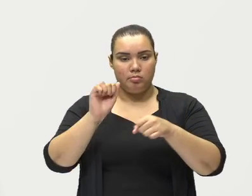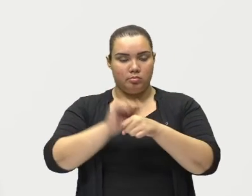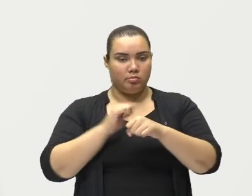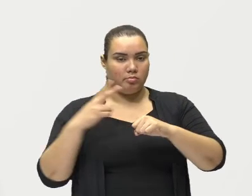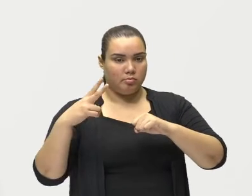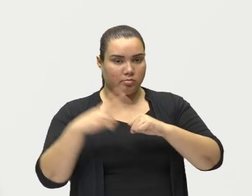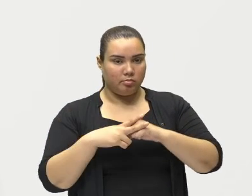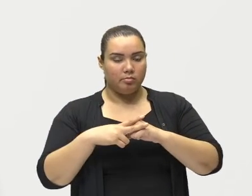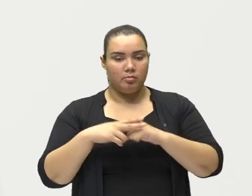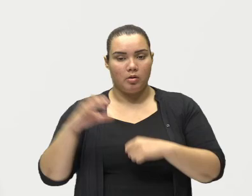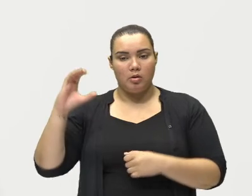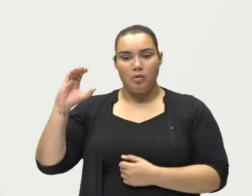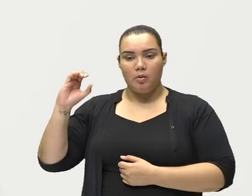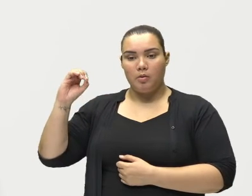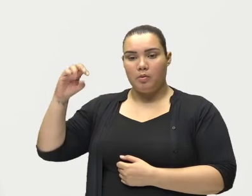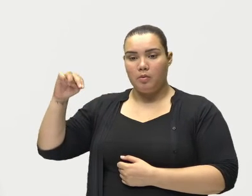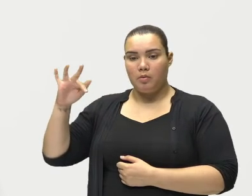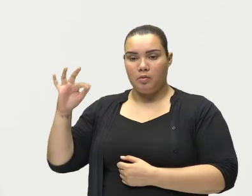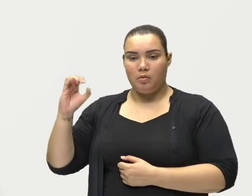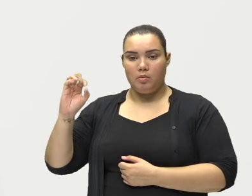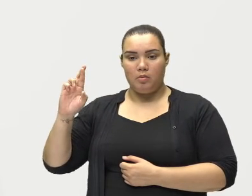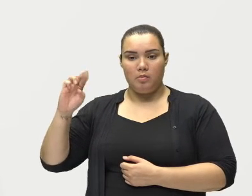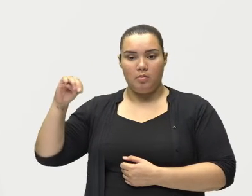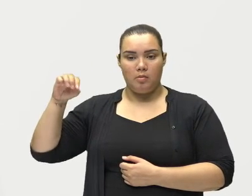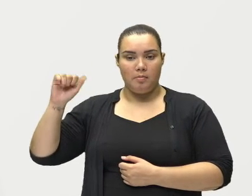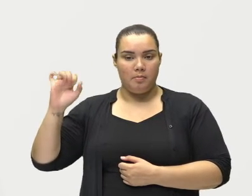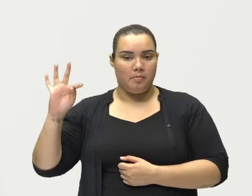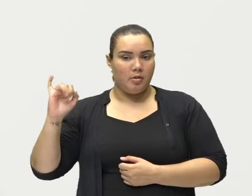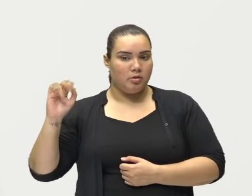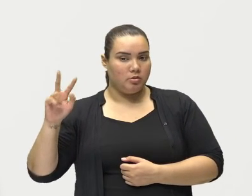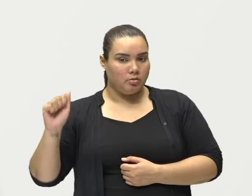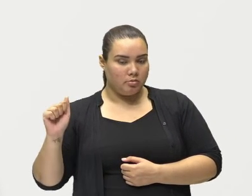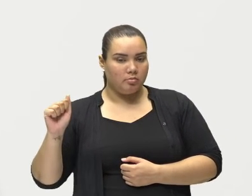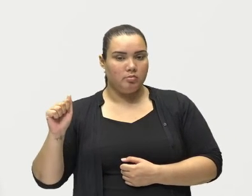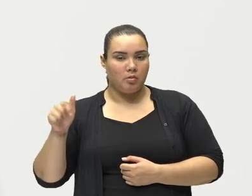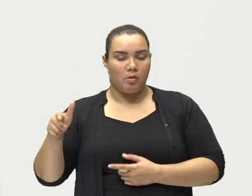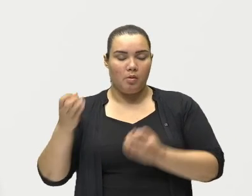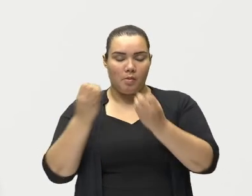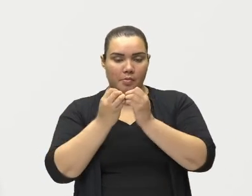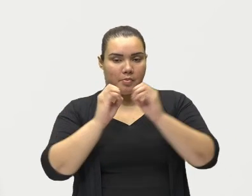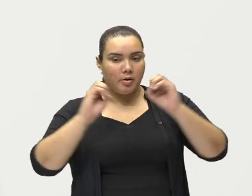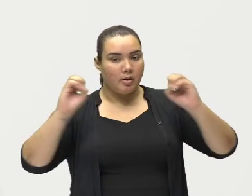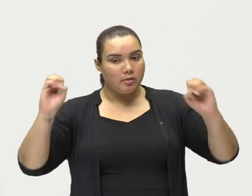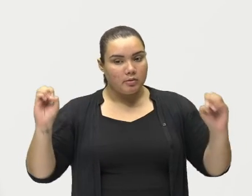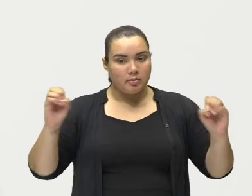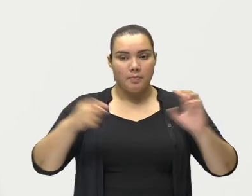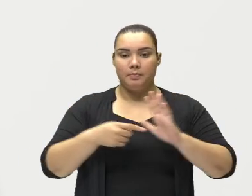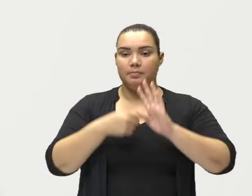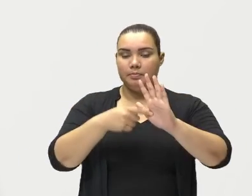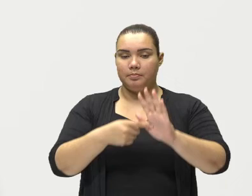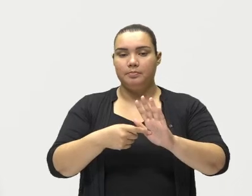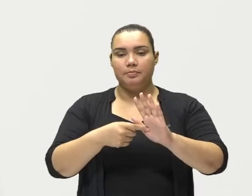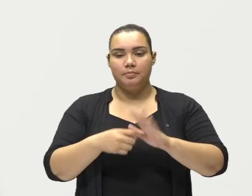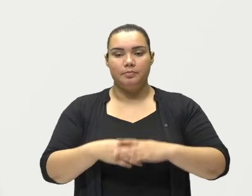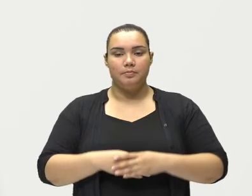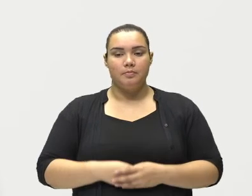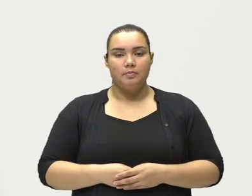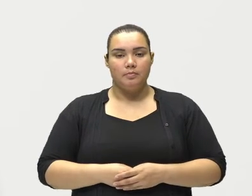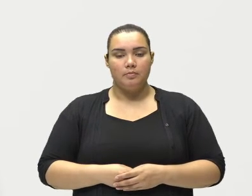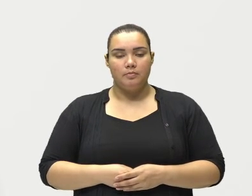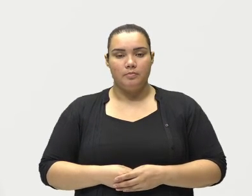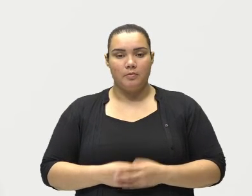adverbial conformativa. Toda essa oração aqui vai trazer essa ideia